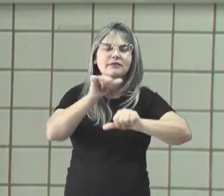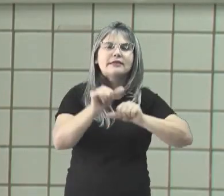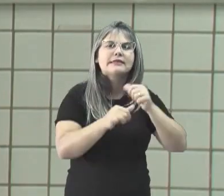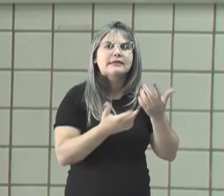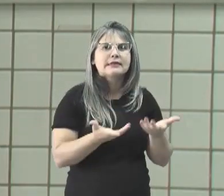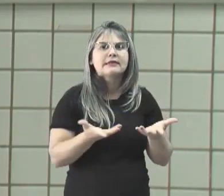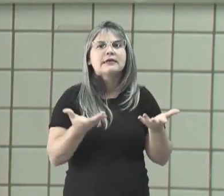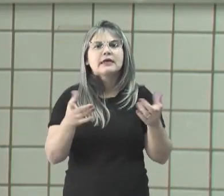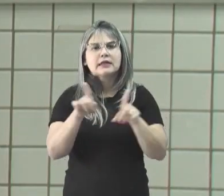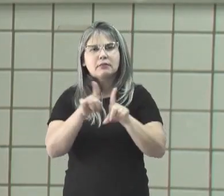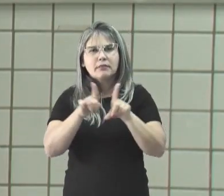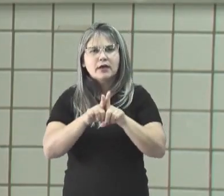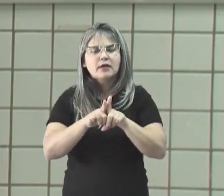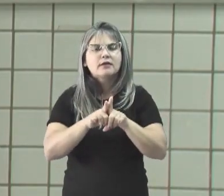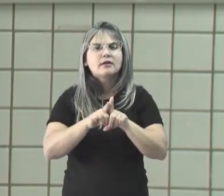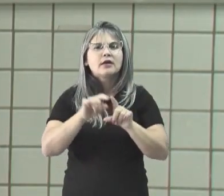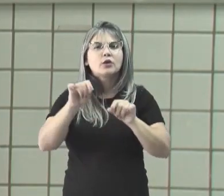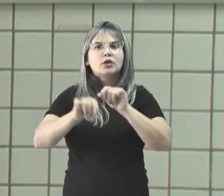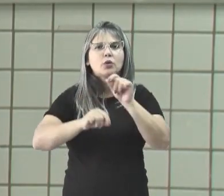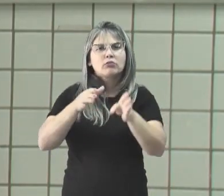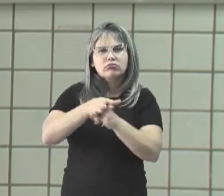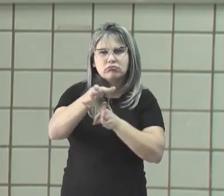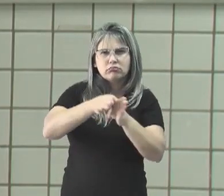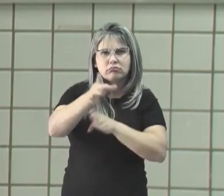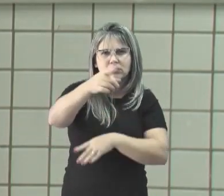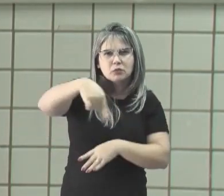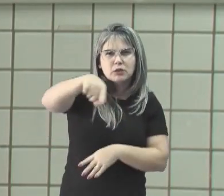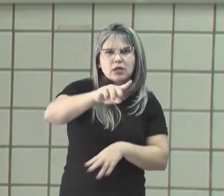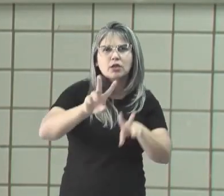recado bem importante para vocês sobre